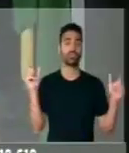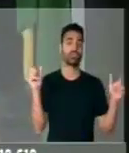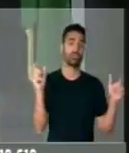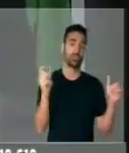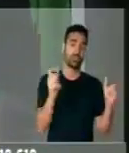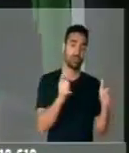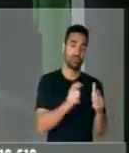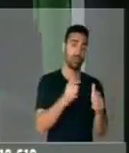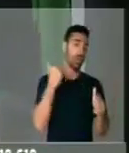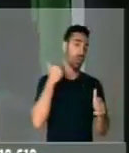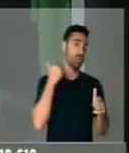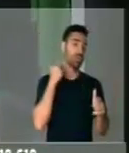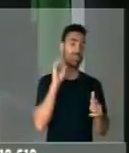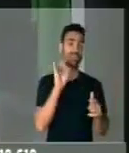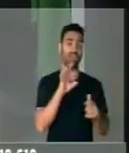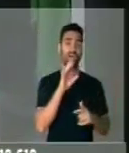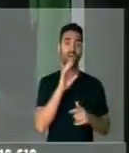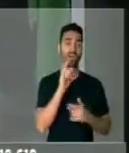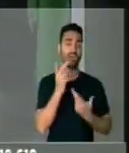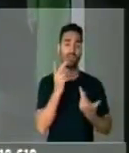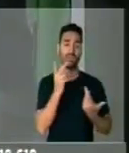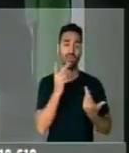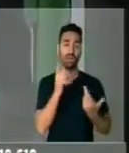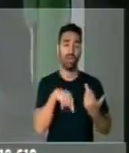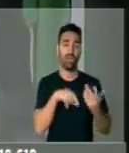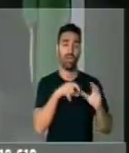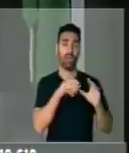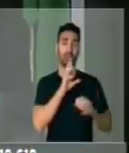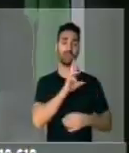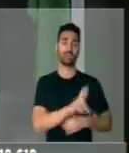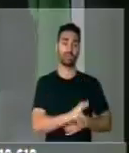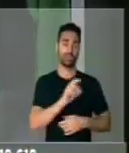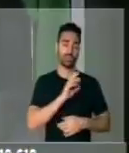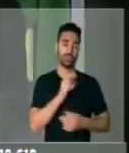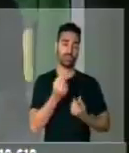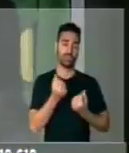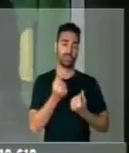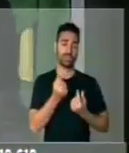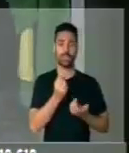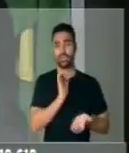ficar só como correspondente financeiro, senhor presidente. Então,